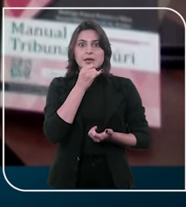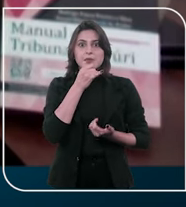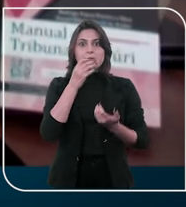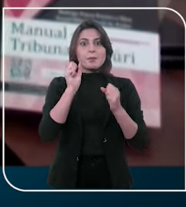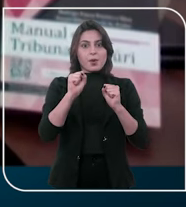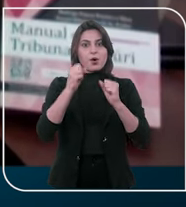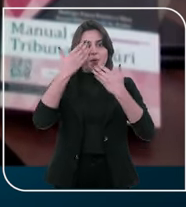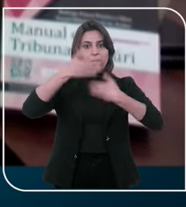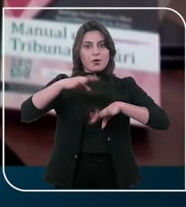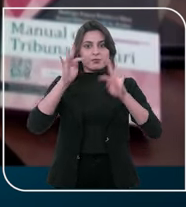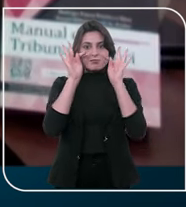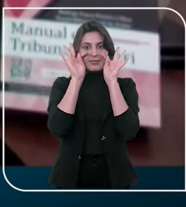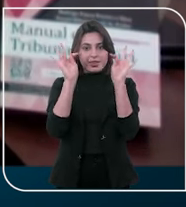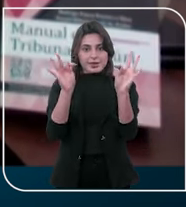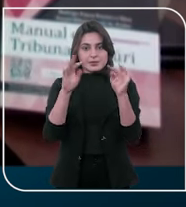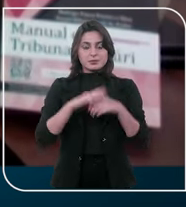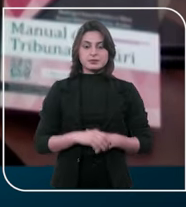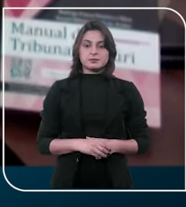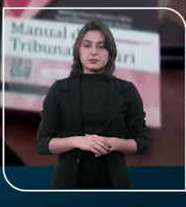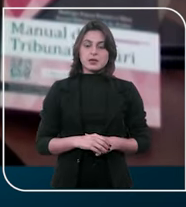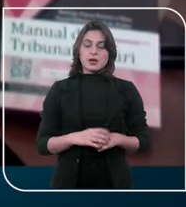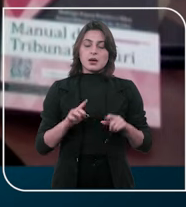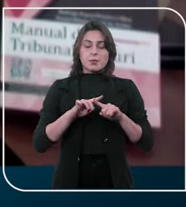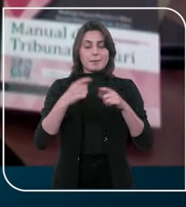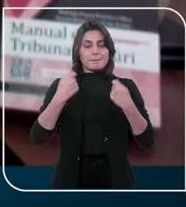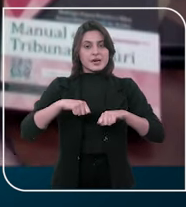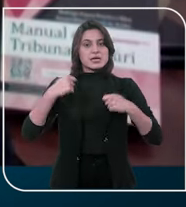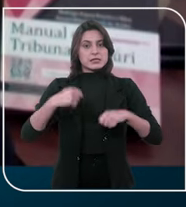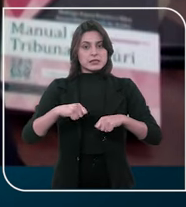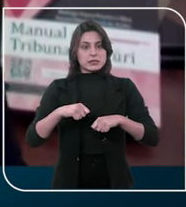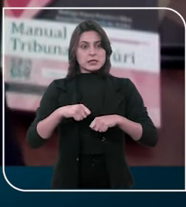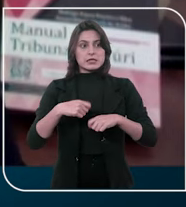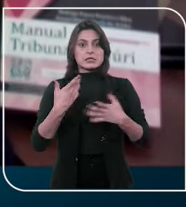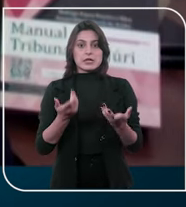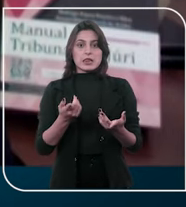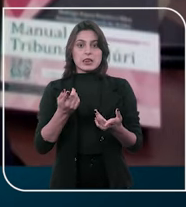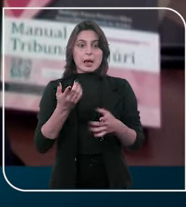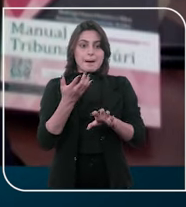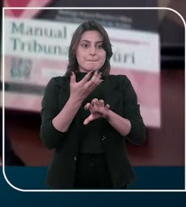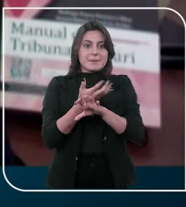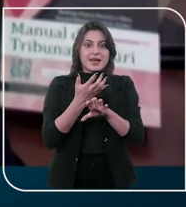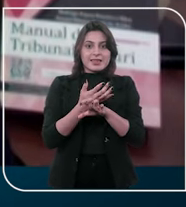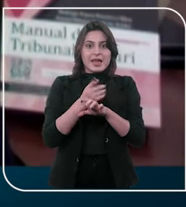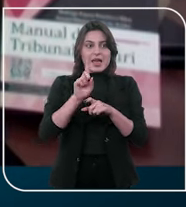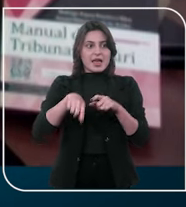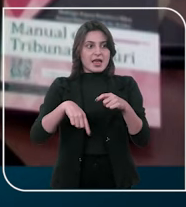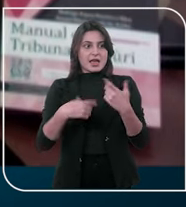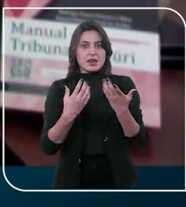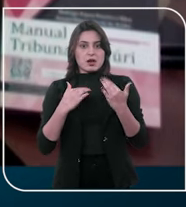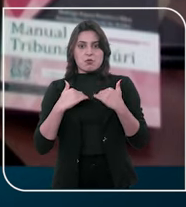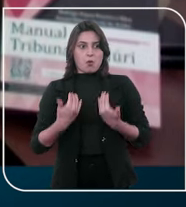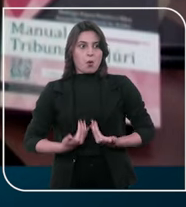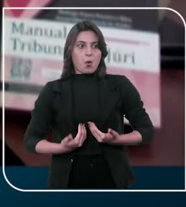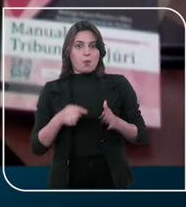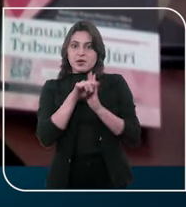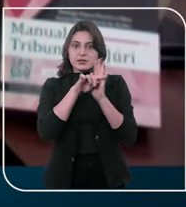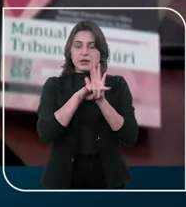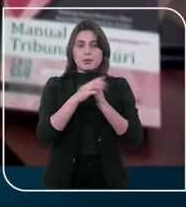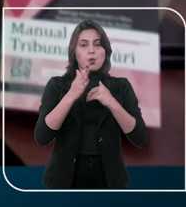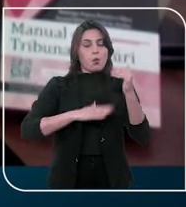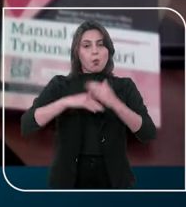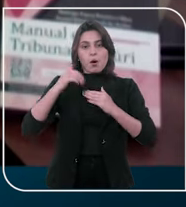ter elementos que comprovem a materialidade. Então, eventualmente, na ausência de